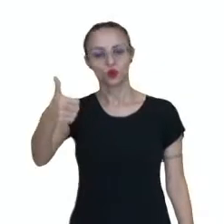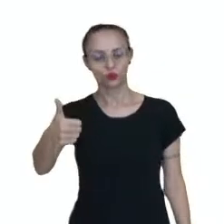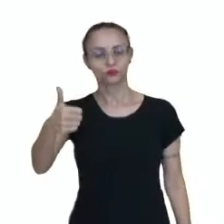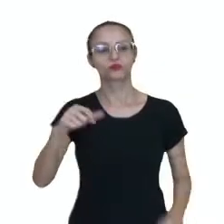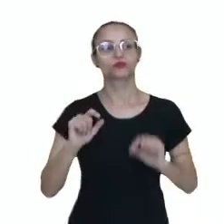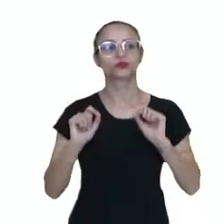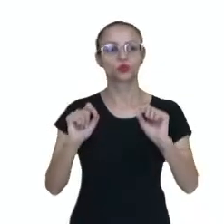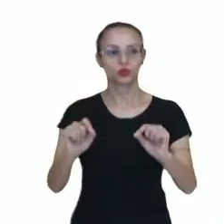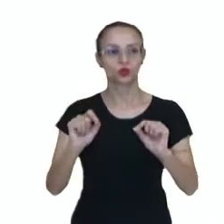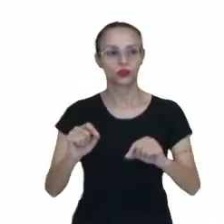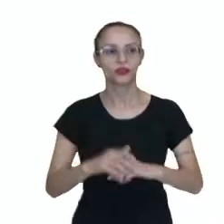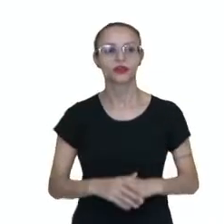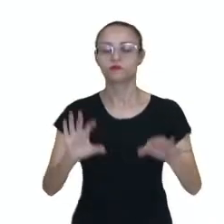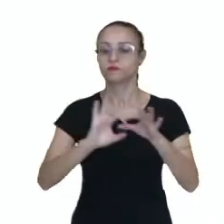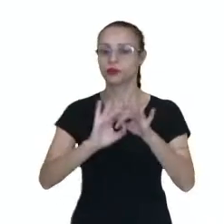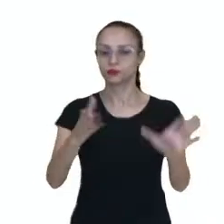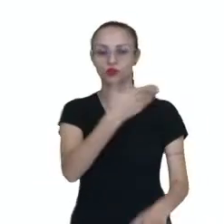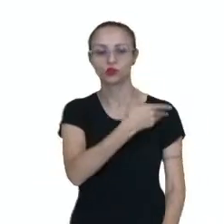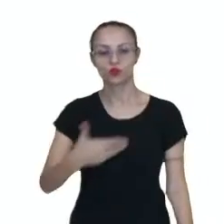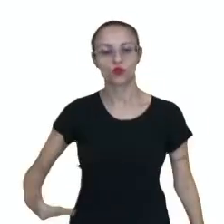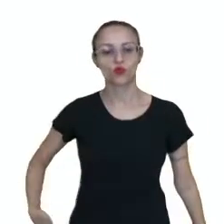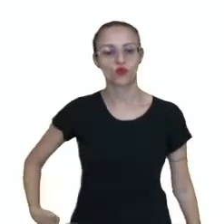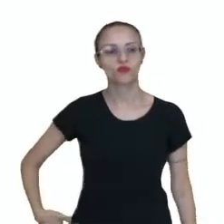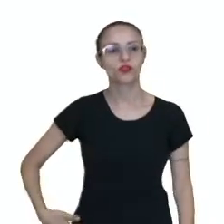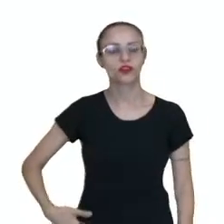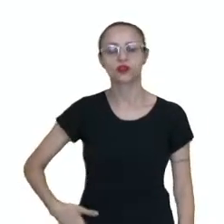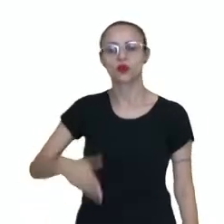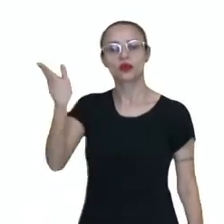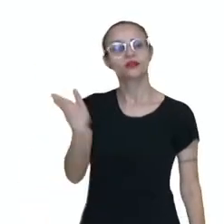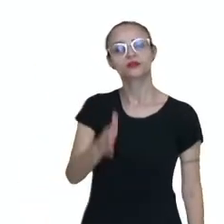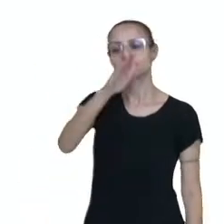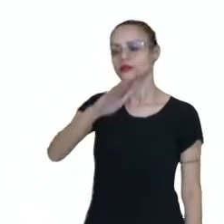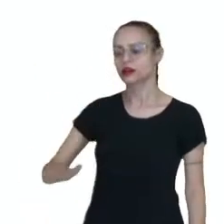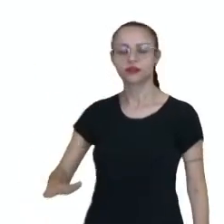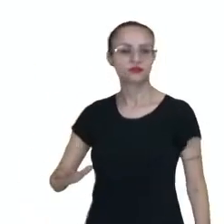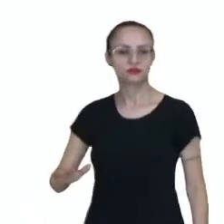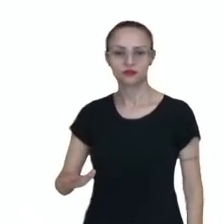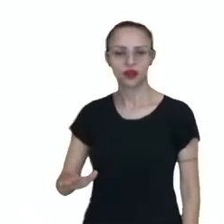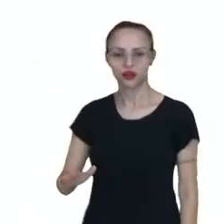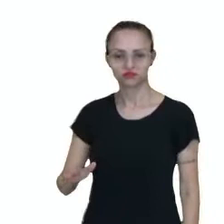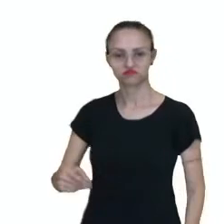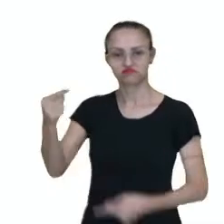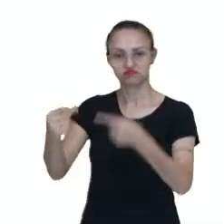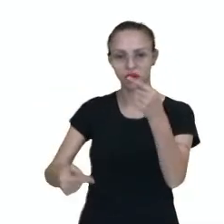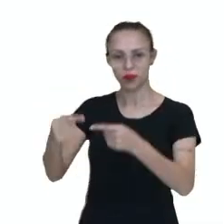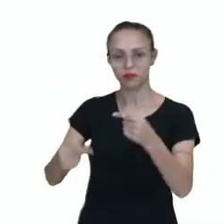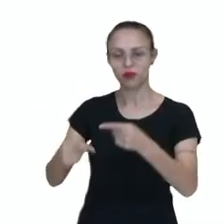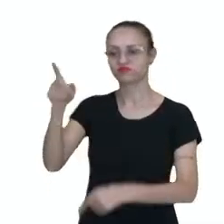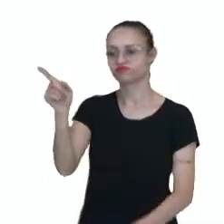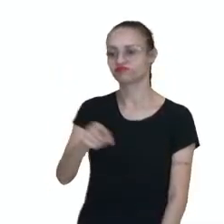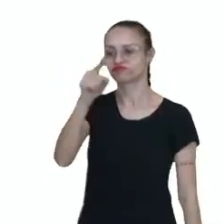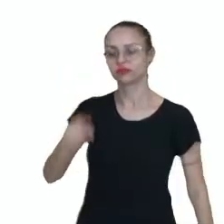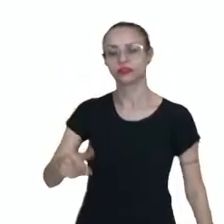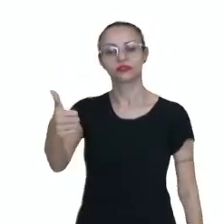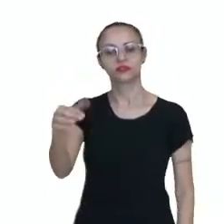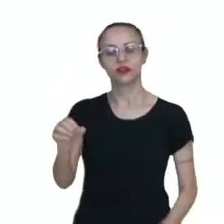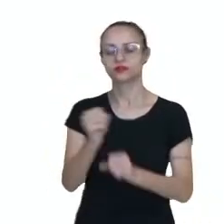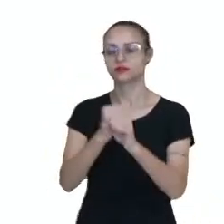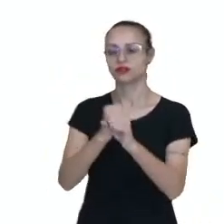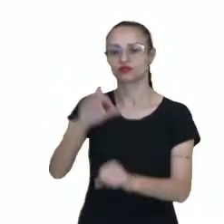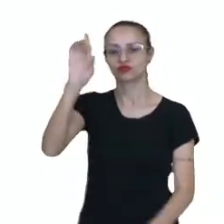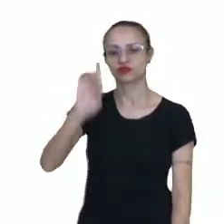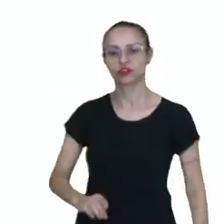1, que permitia ao governo militar cassar mandatos legislativos e suspender por 10 anos os direitos políticos